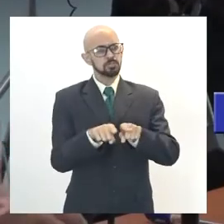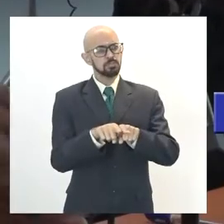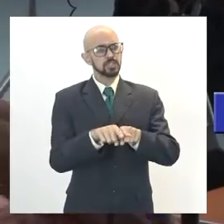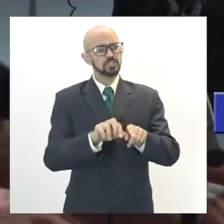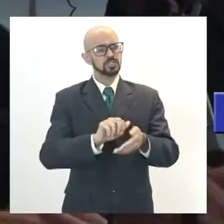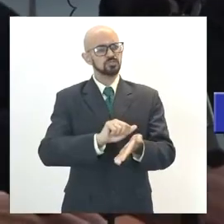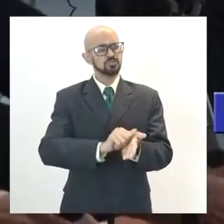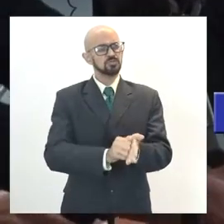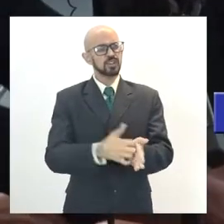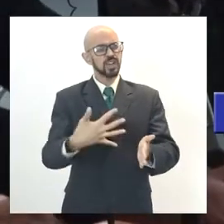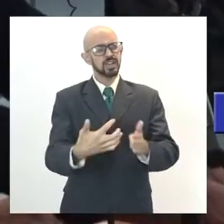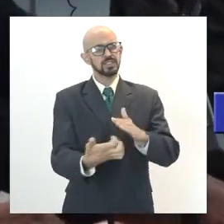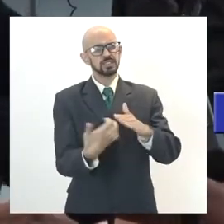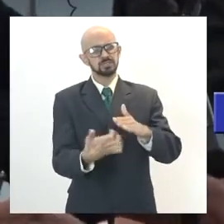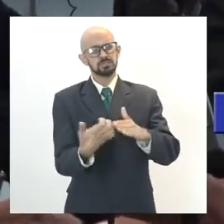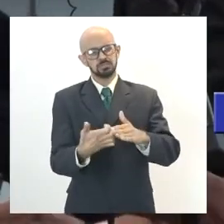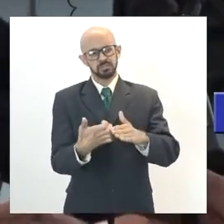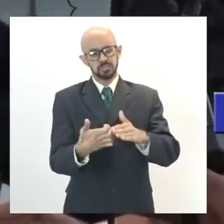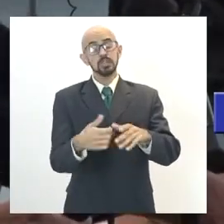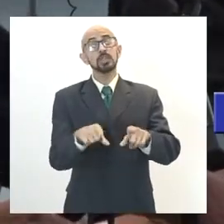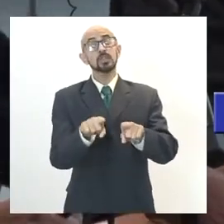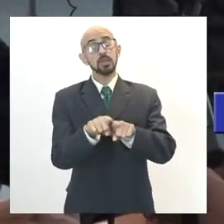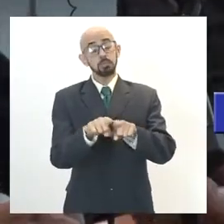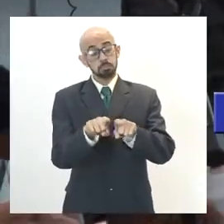de servidores públicos